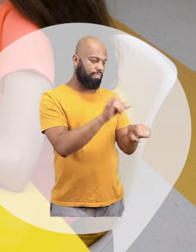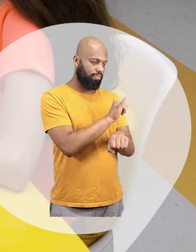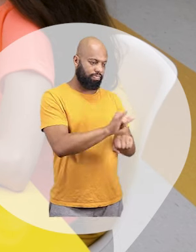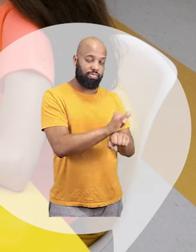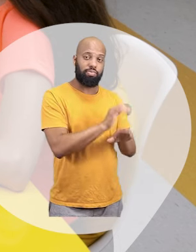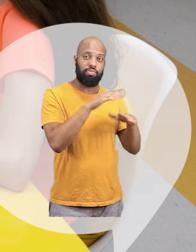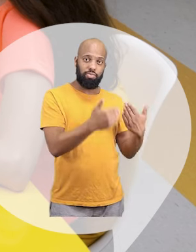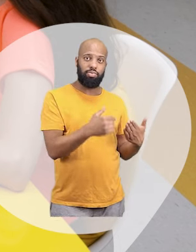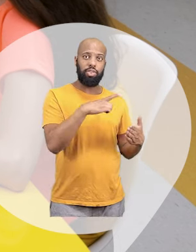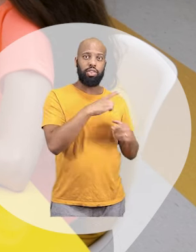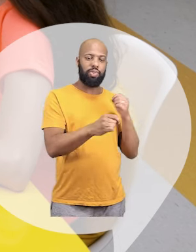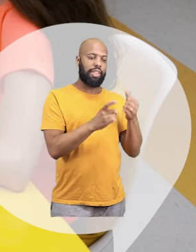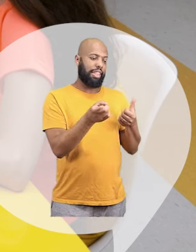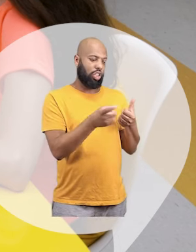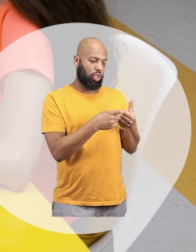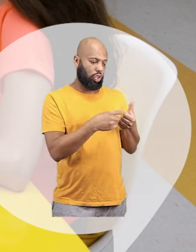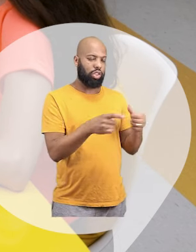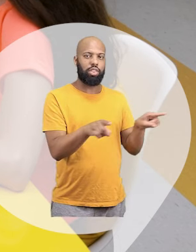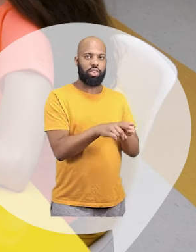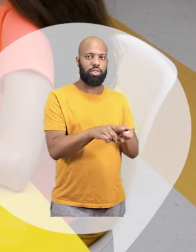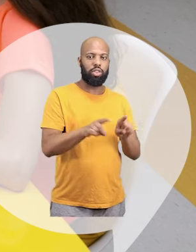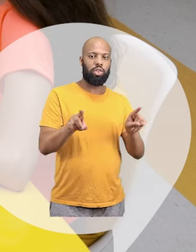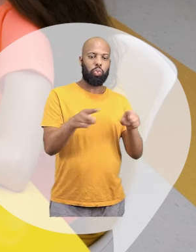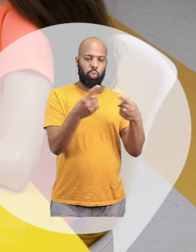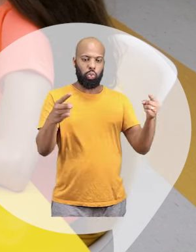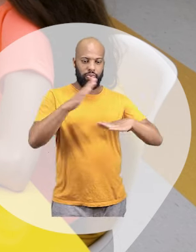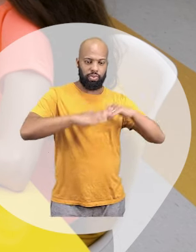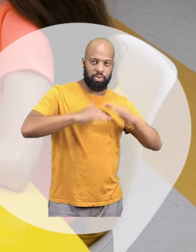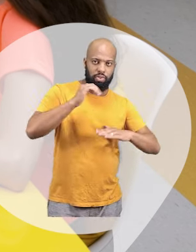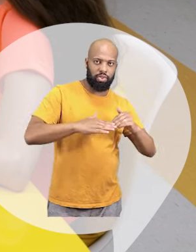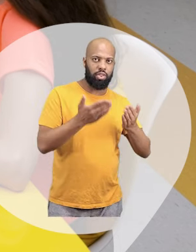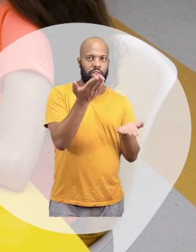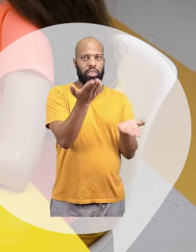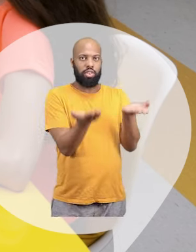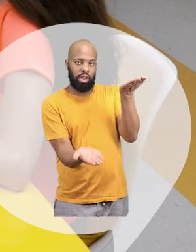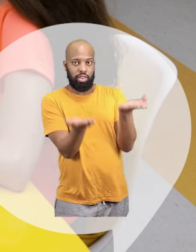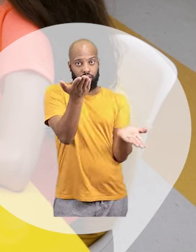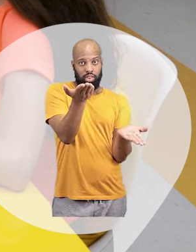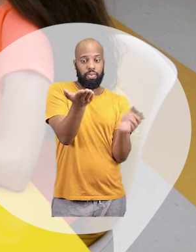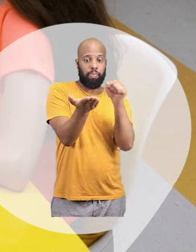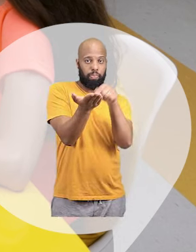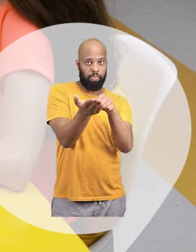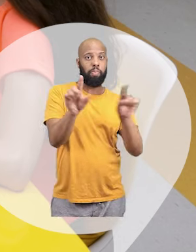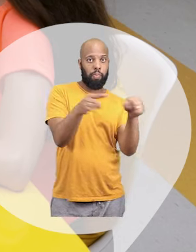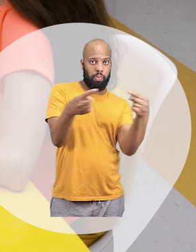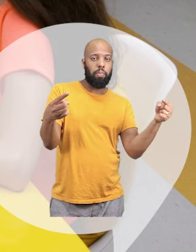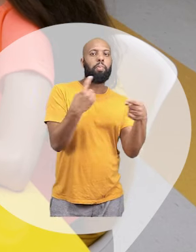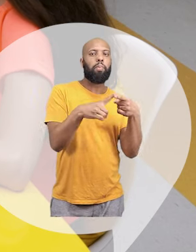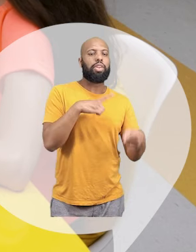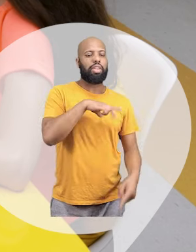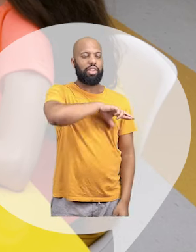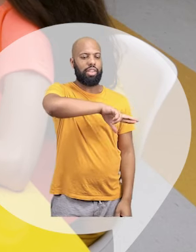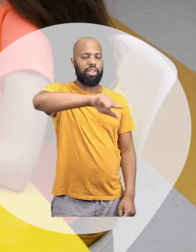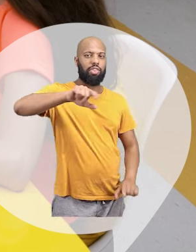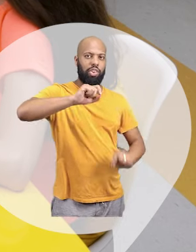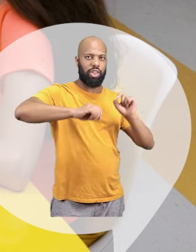ferramenta então entre o Tik Tok e o músico a balança 100% para o músico apesar